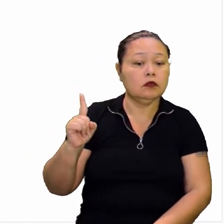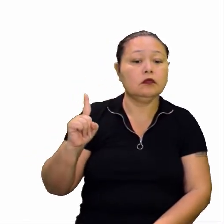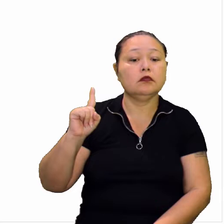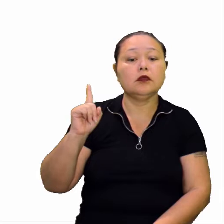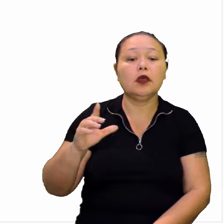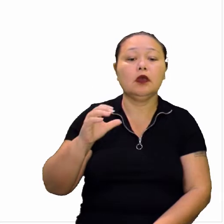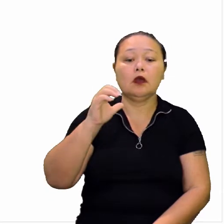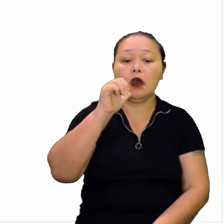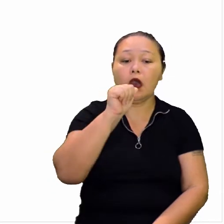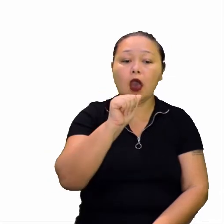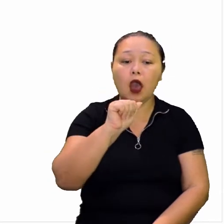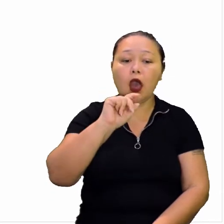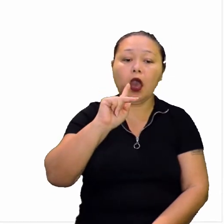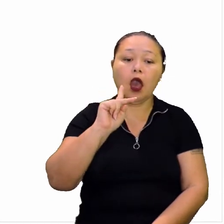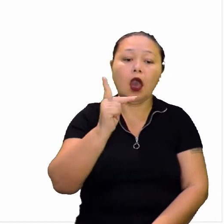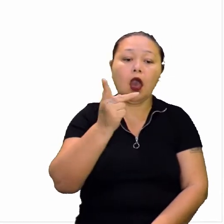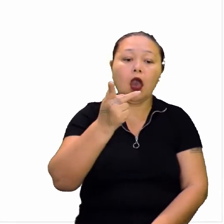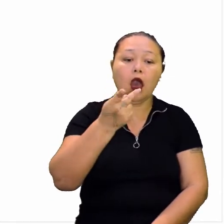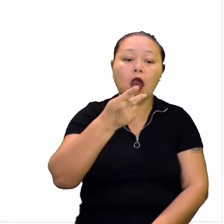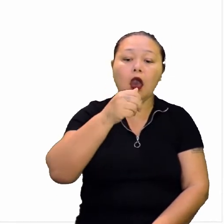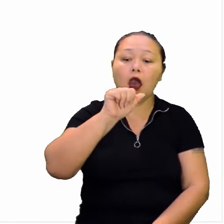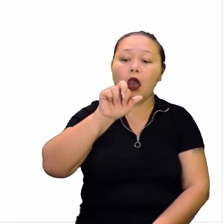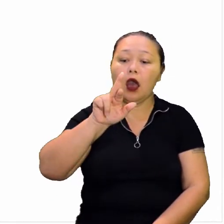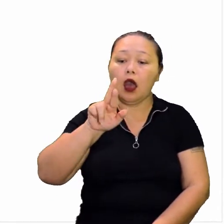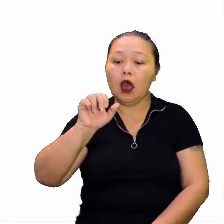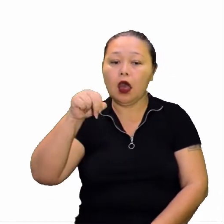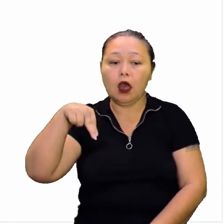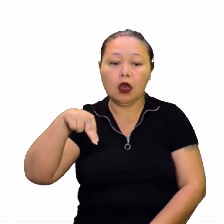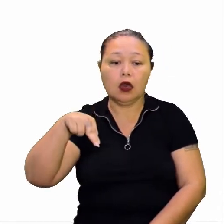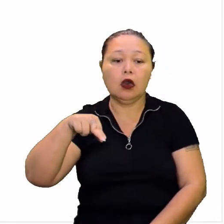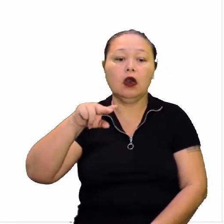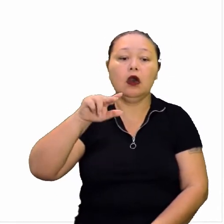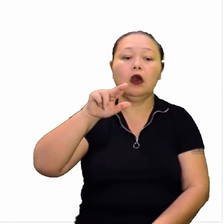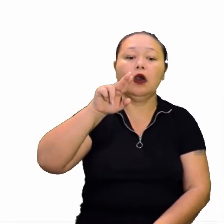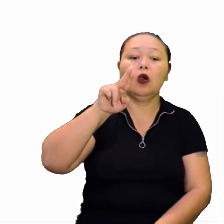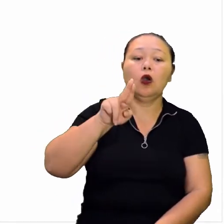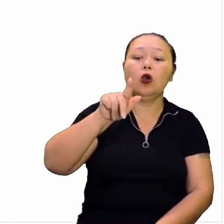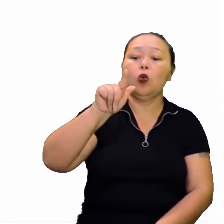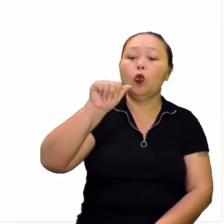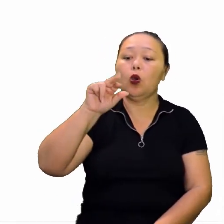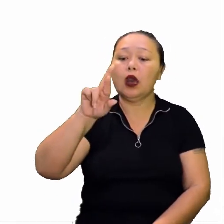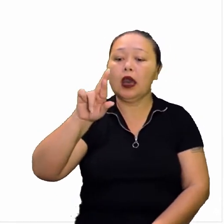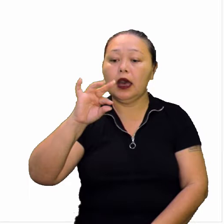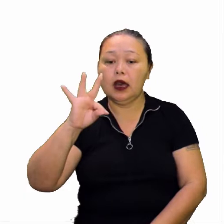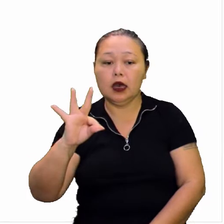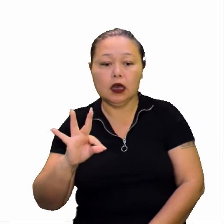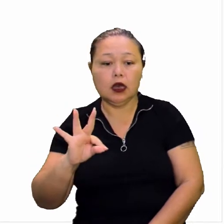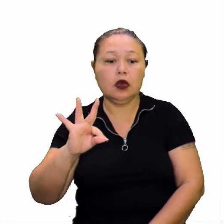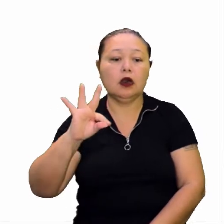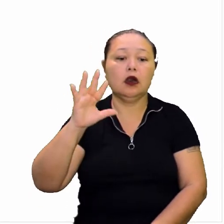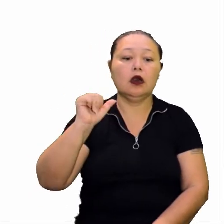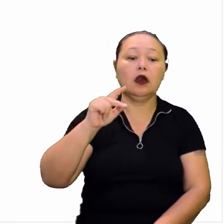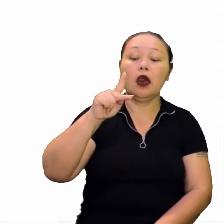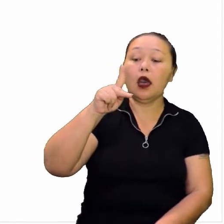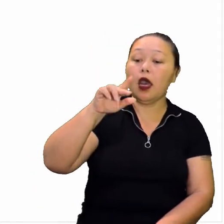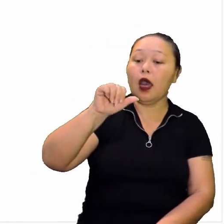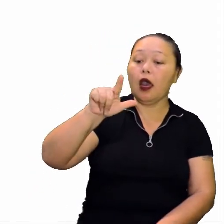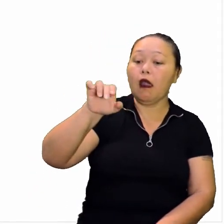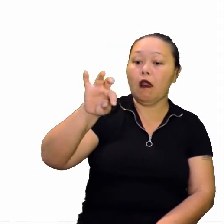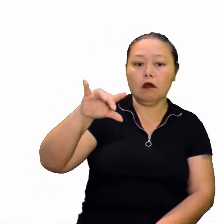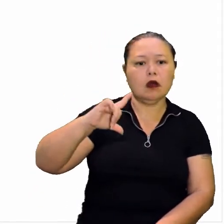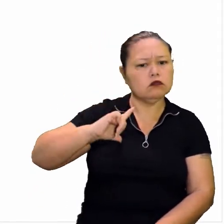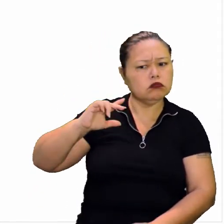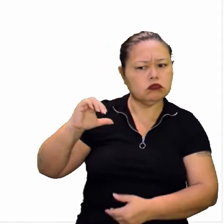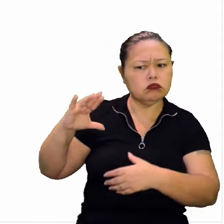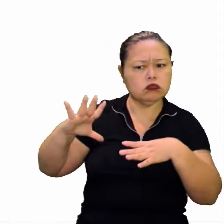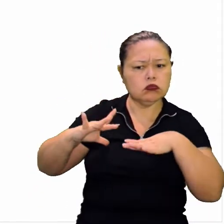Arã, e aí passa por outra, Ugarite, Damasco, na Palestina, olha só. São